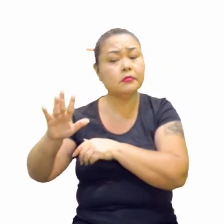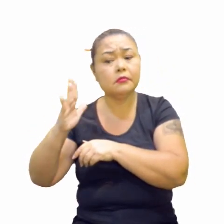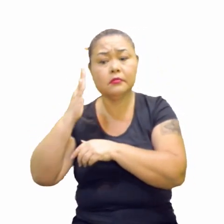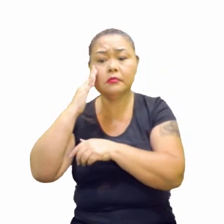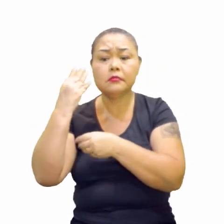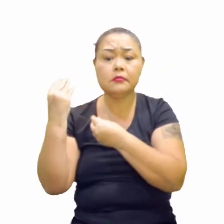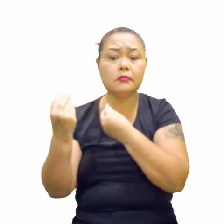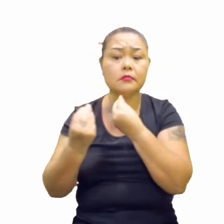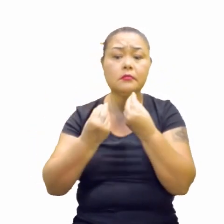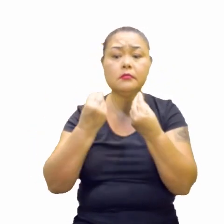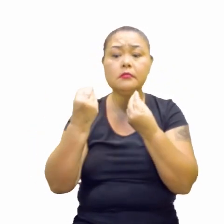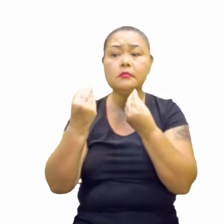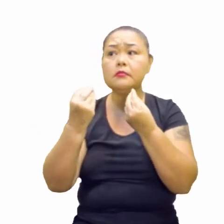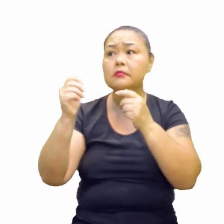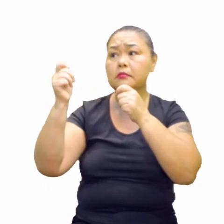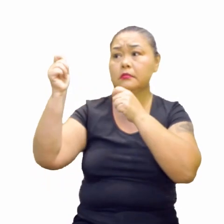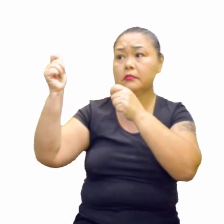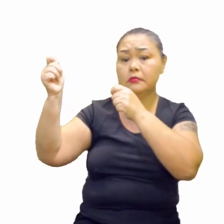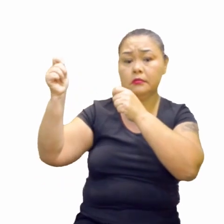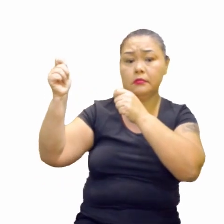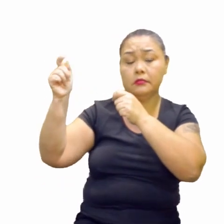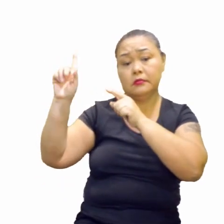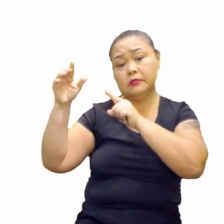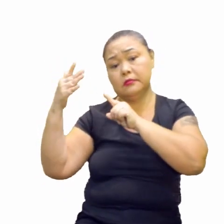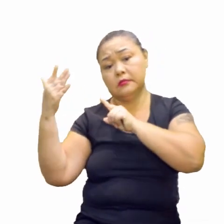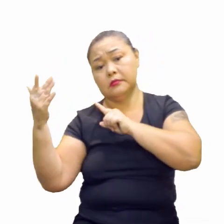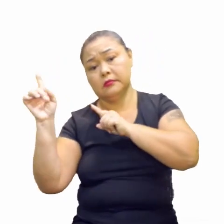outro cartaz ali em cima.